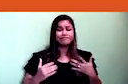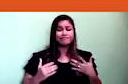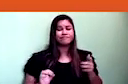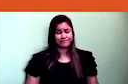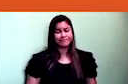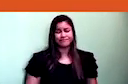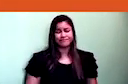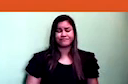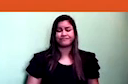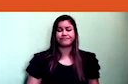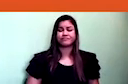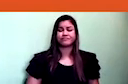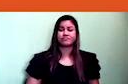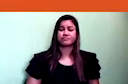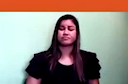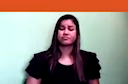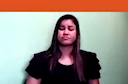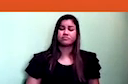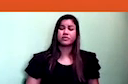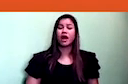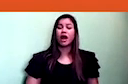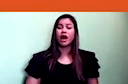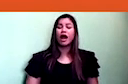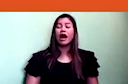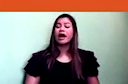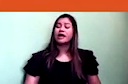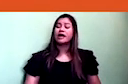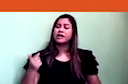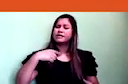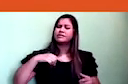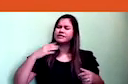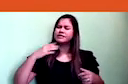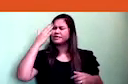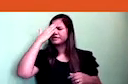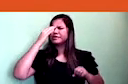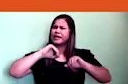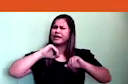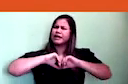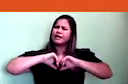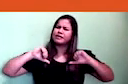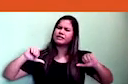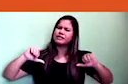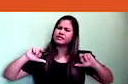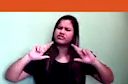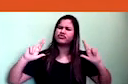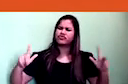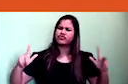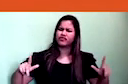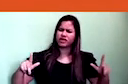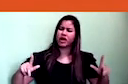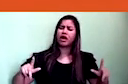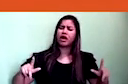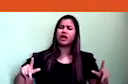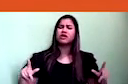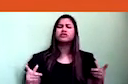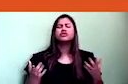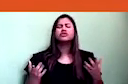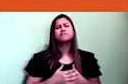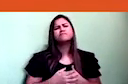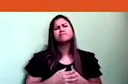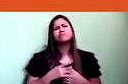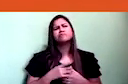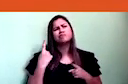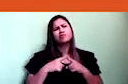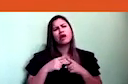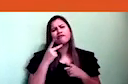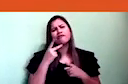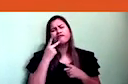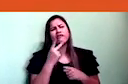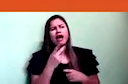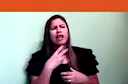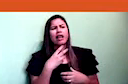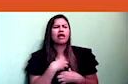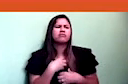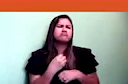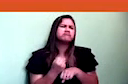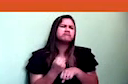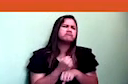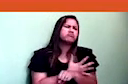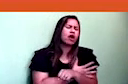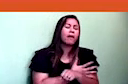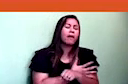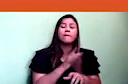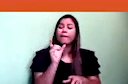possa realmente fazer uma distinção, afinal de contas, estamos falando de emoções, né? Mas qual a diferença de emoção e